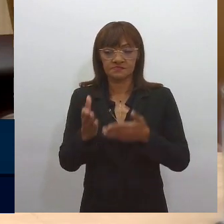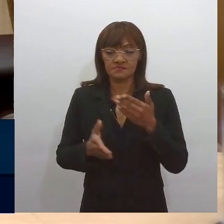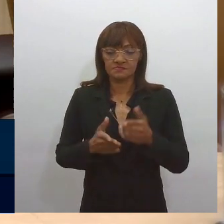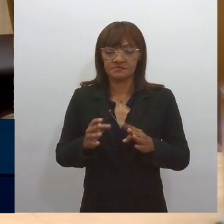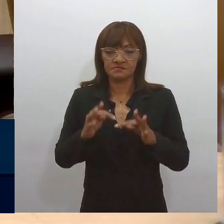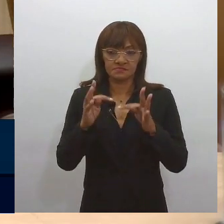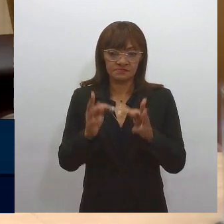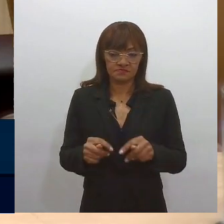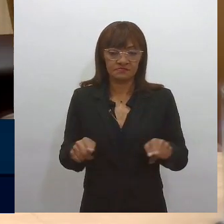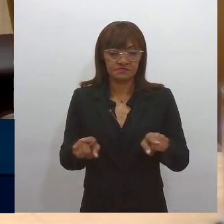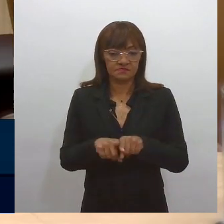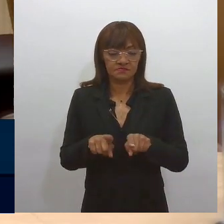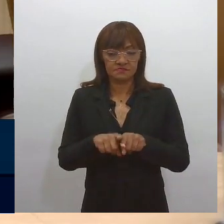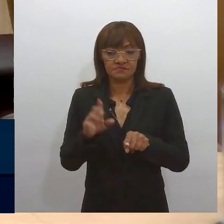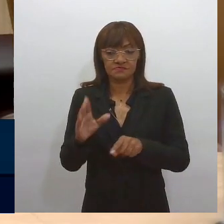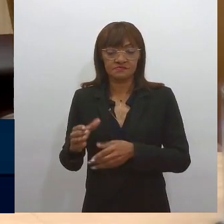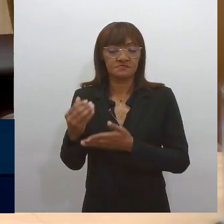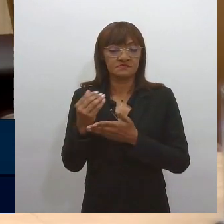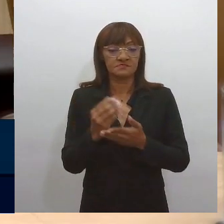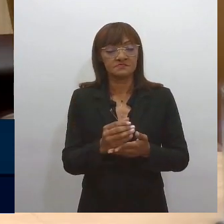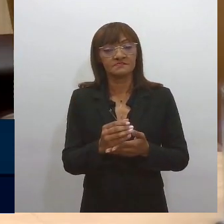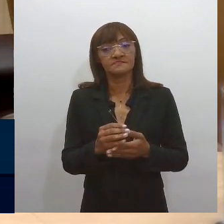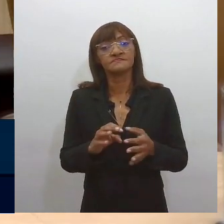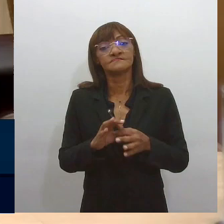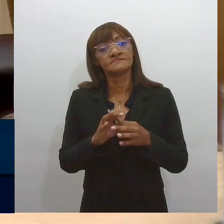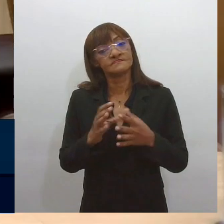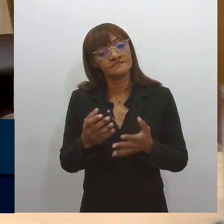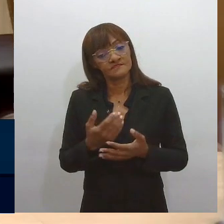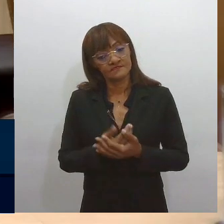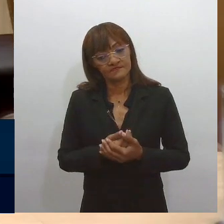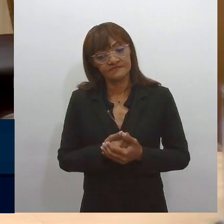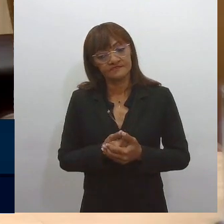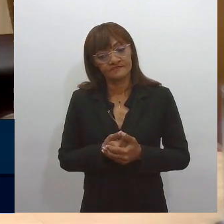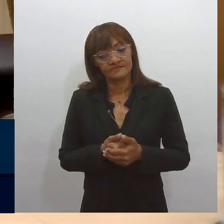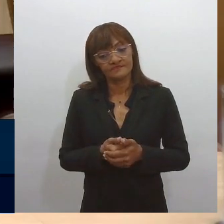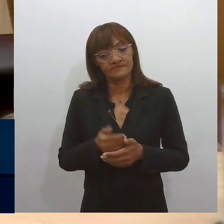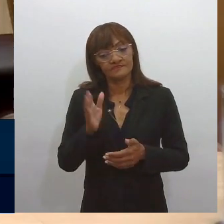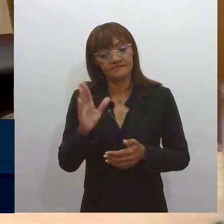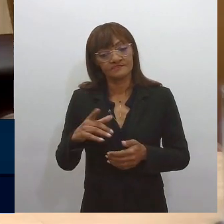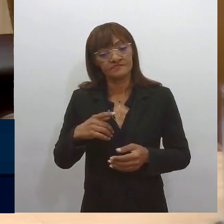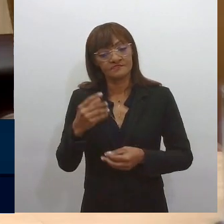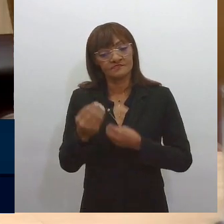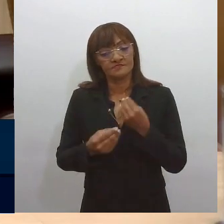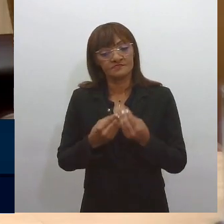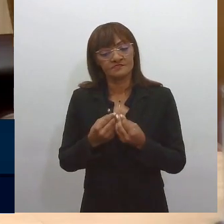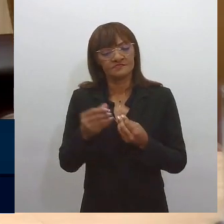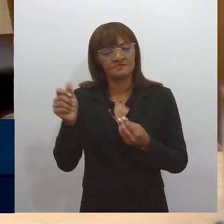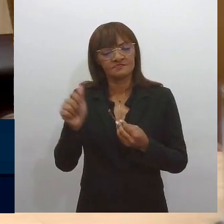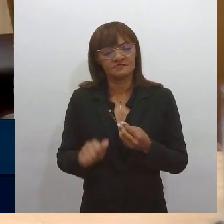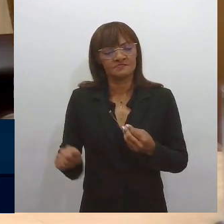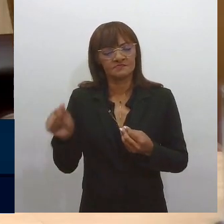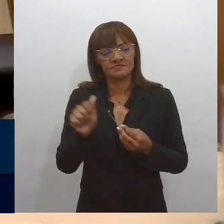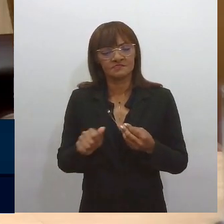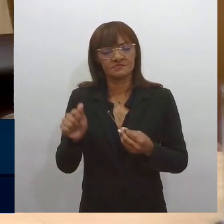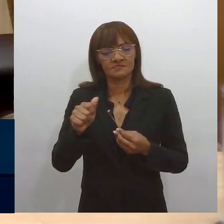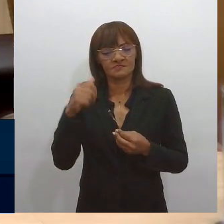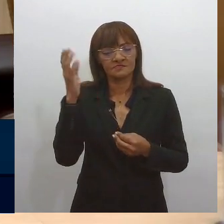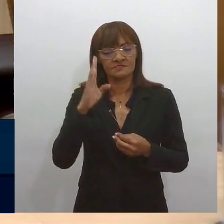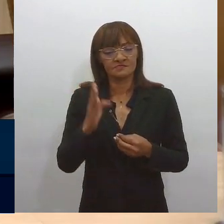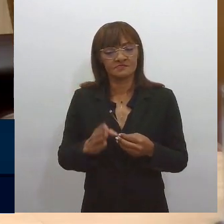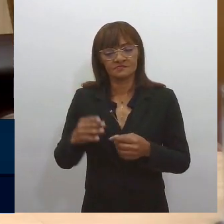por ser membro do grupo de trabalho de curso rodov da associação brasileiras de departamentos Estaduais de Rodagem da